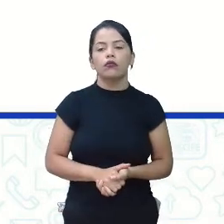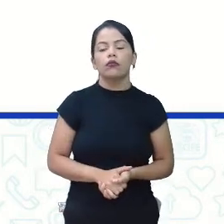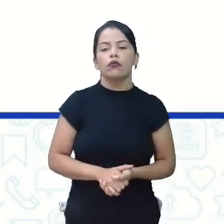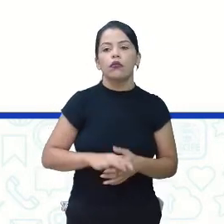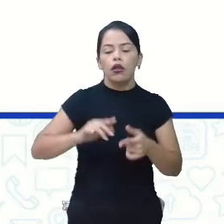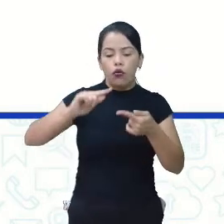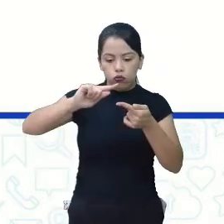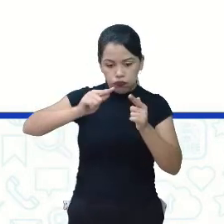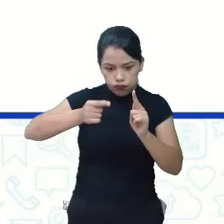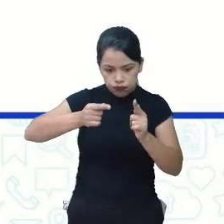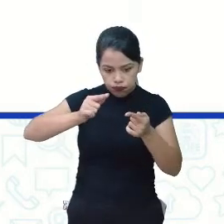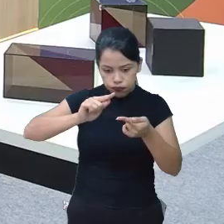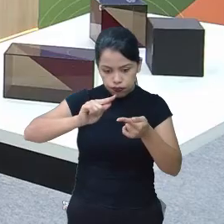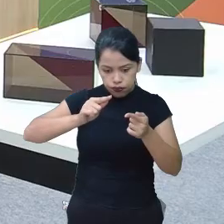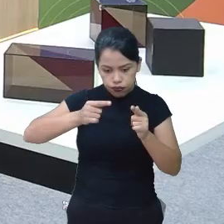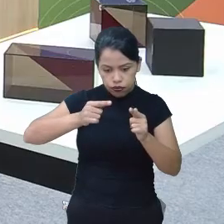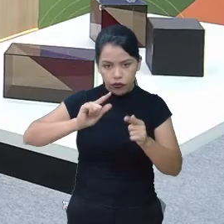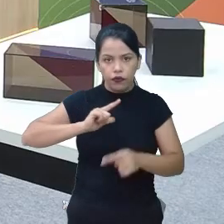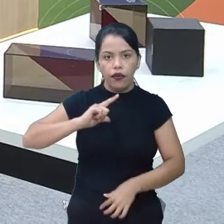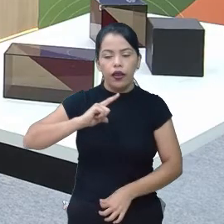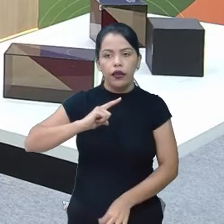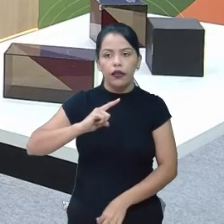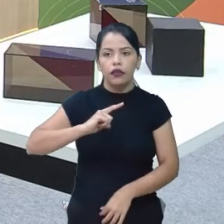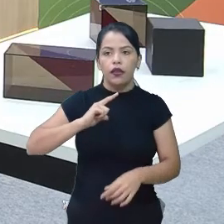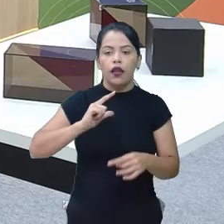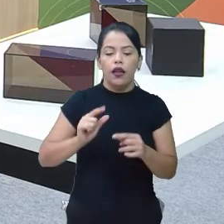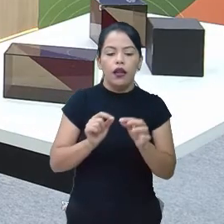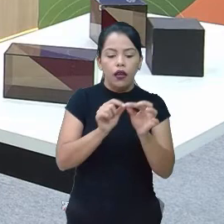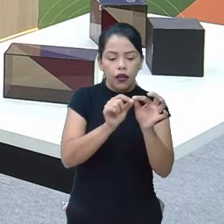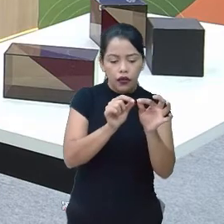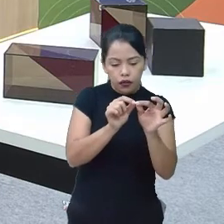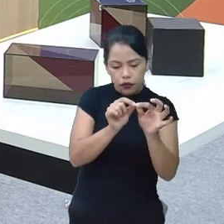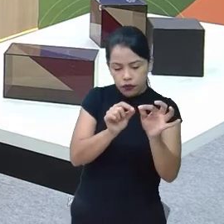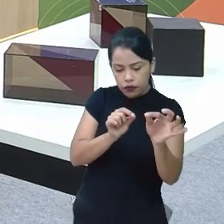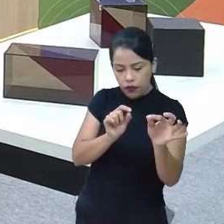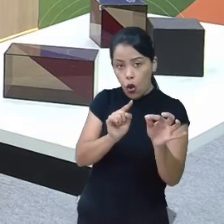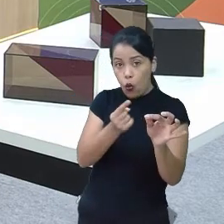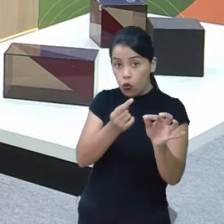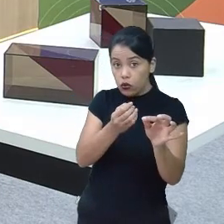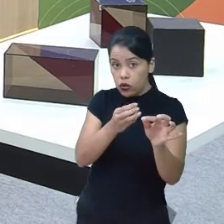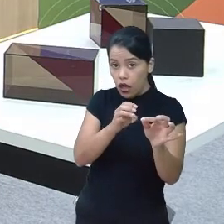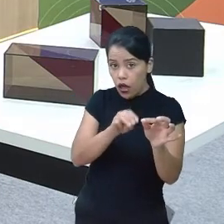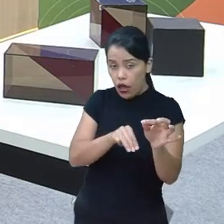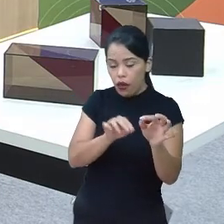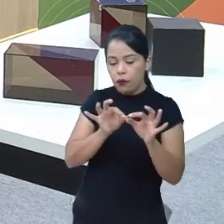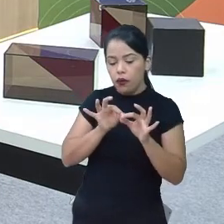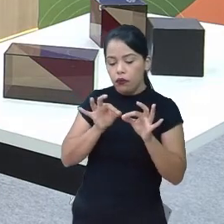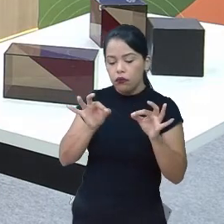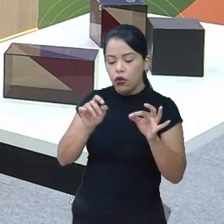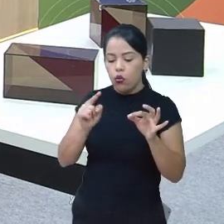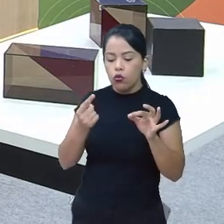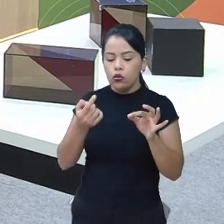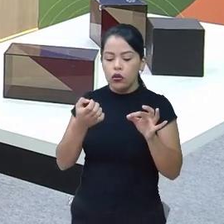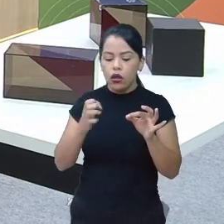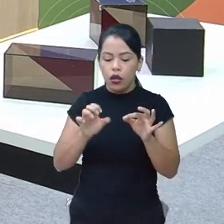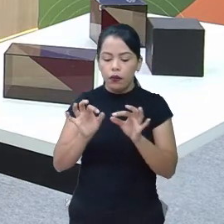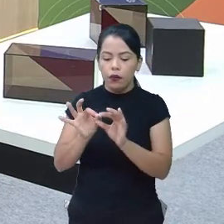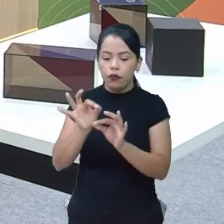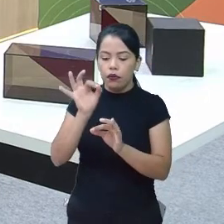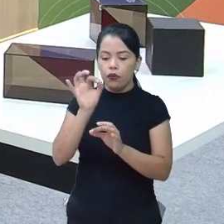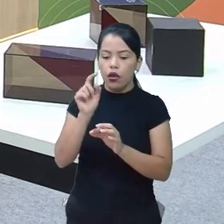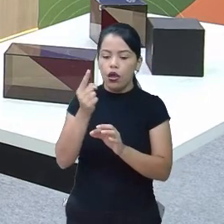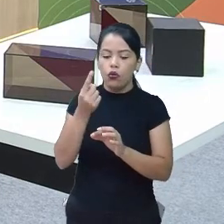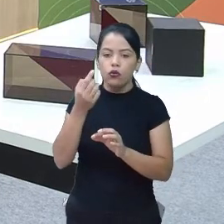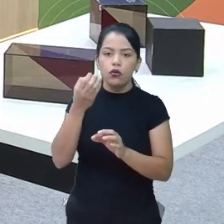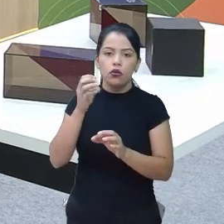esse cubinho vai ter 1 centímetro de largura, 1 centímetro de comprimento e 1 centímetro de altura. Só